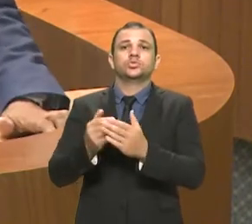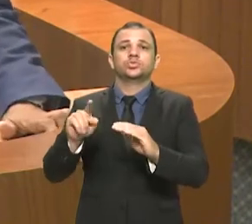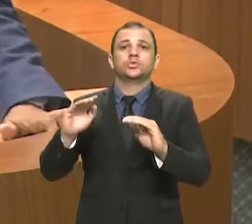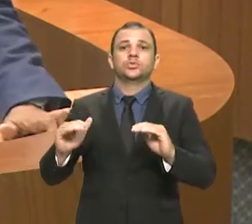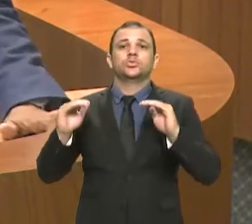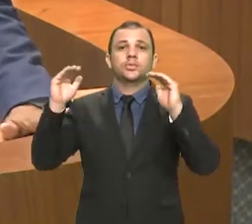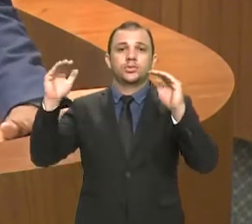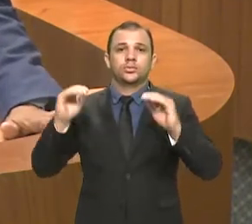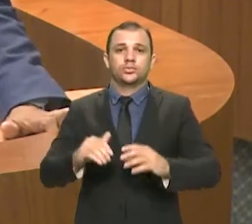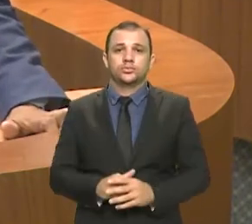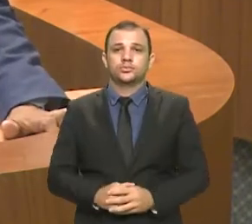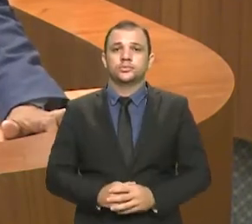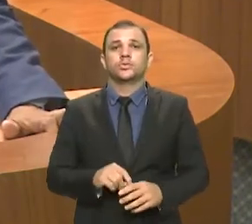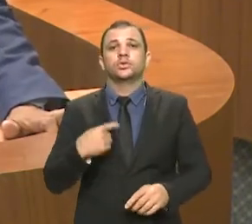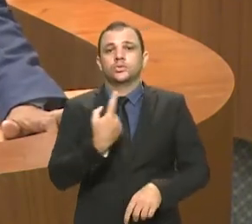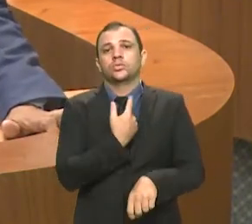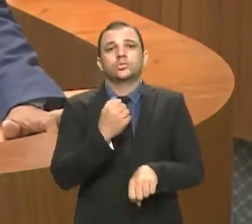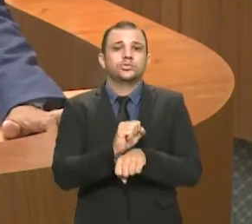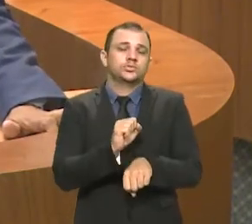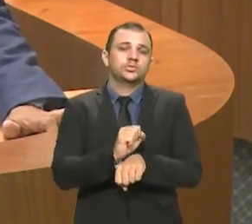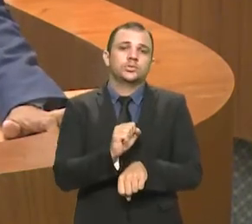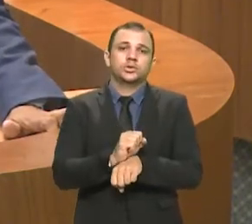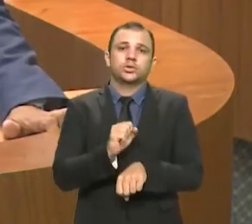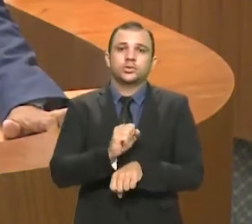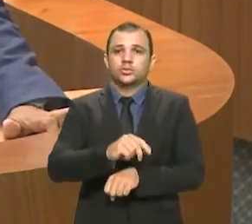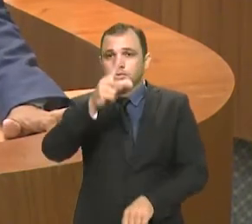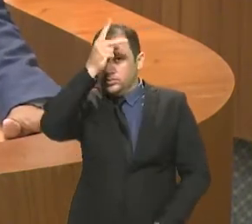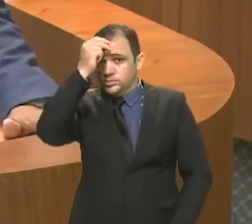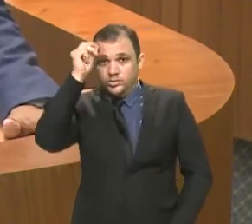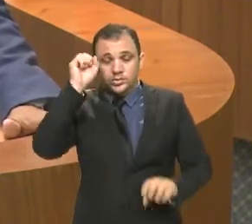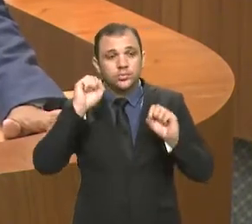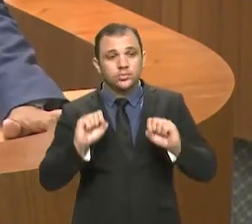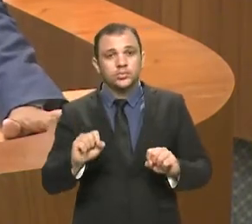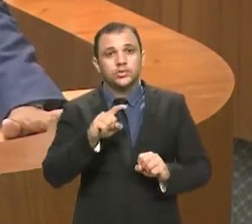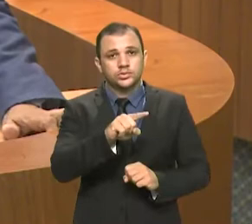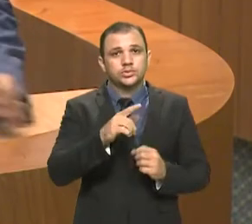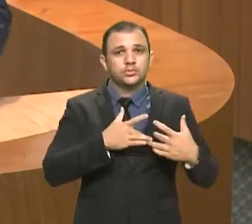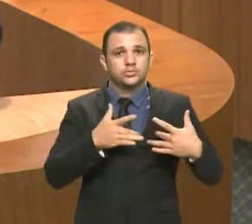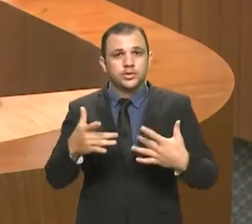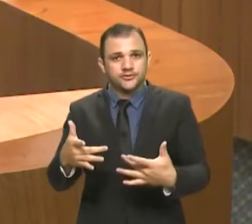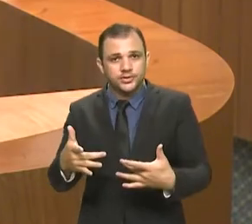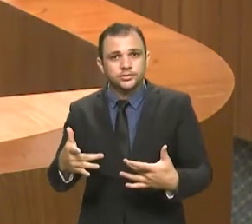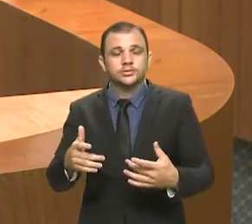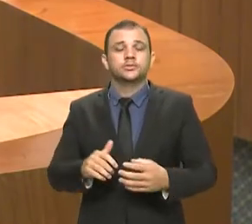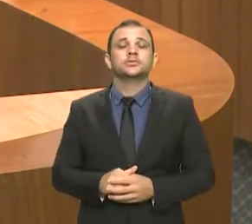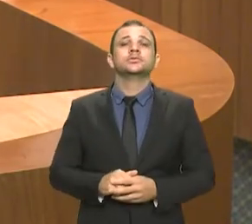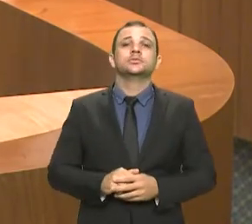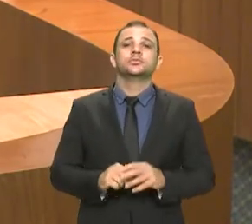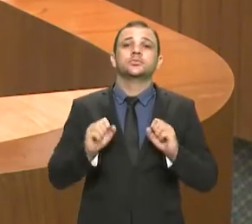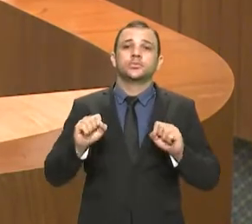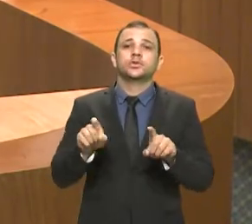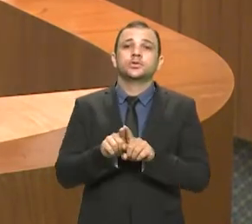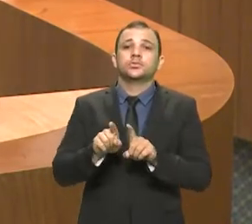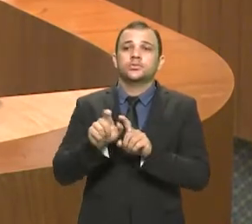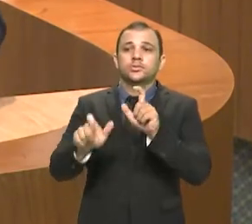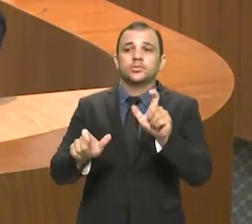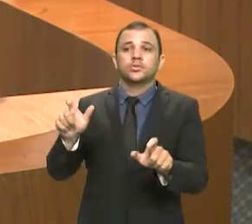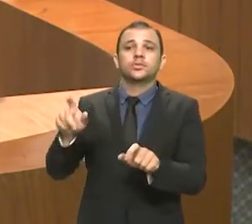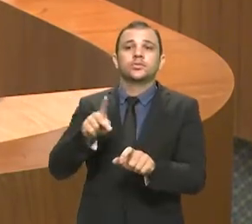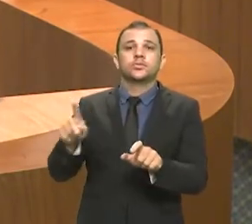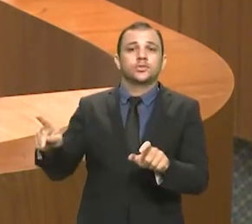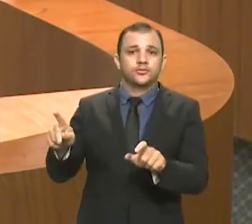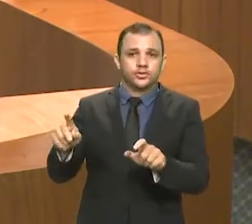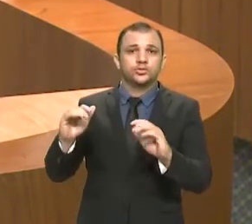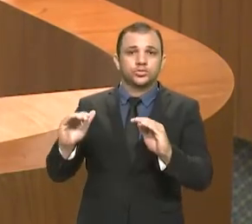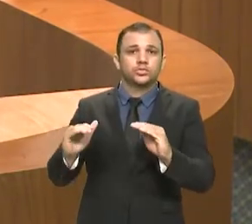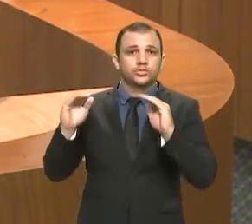solicitando ao prefeito Eduardo Braid que possa ter complacência, benevolência e possa incluir também os professores